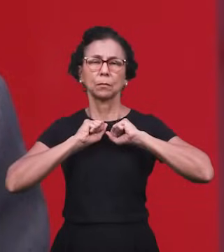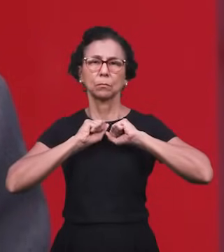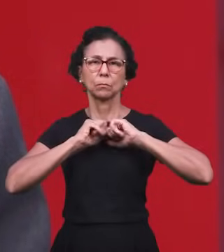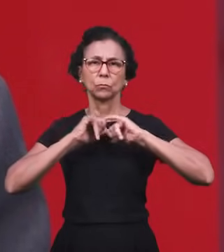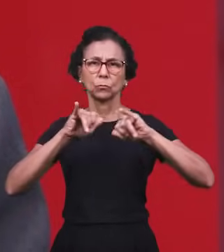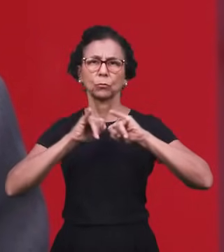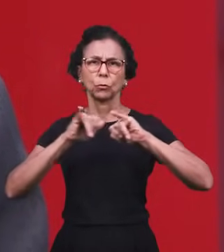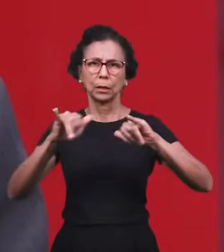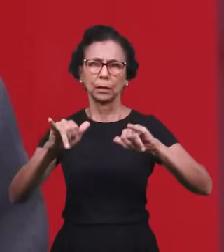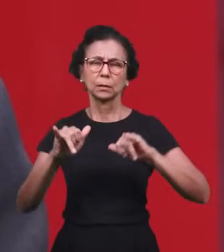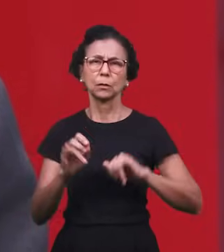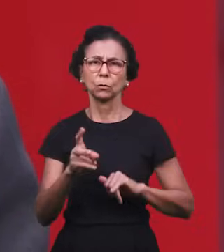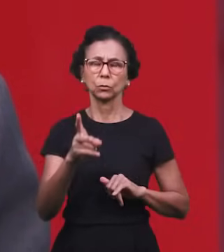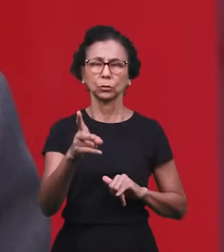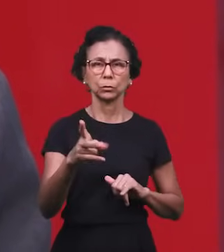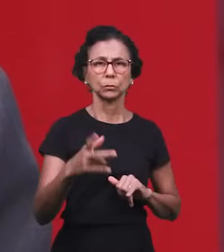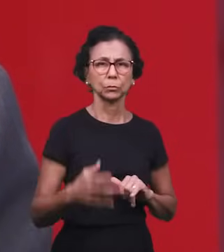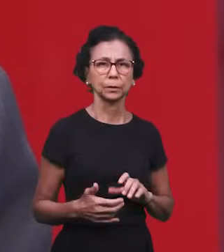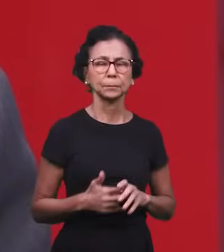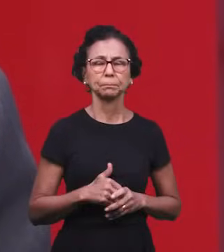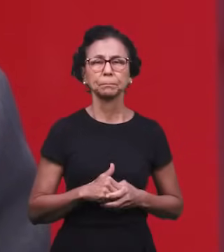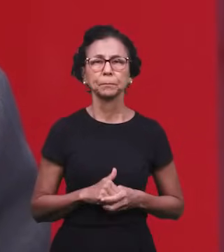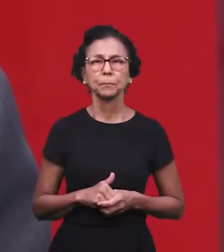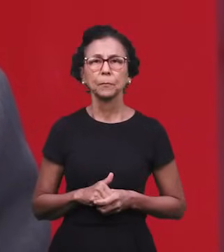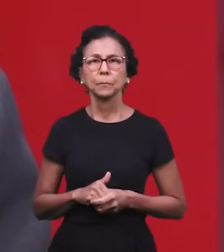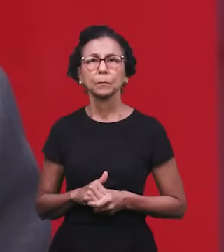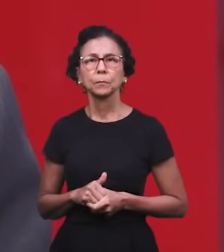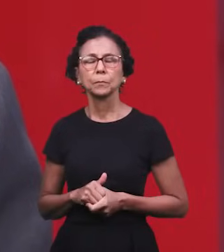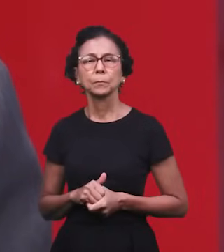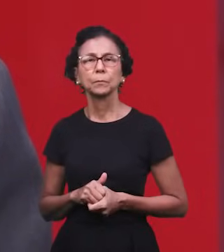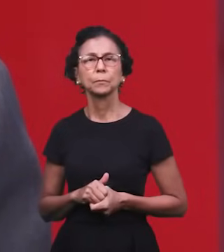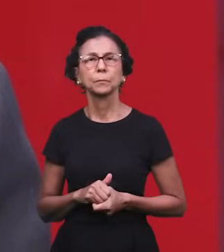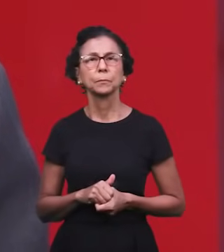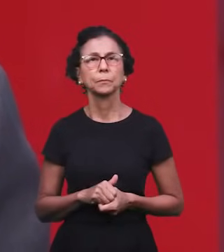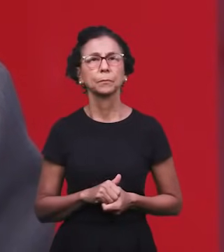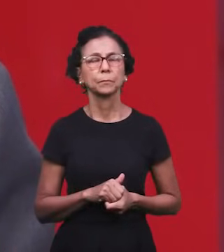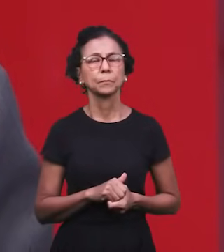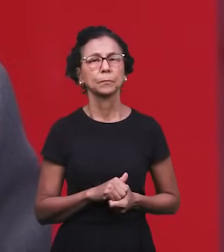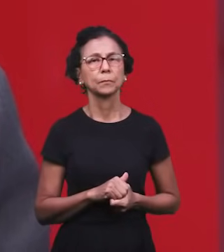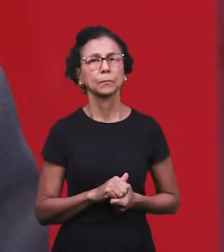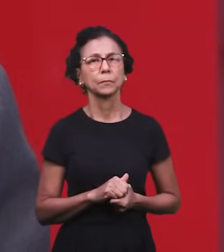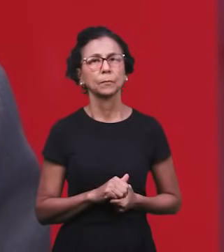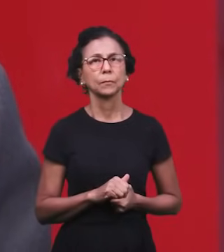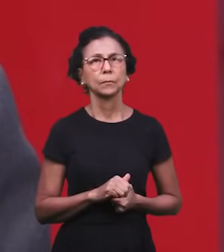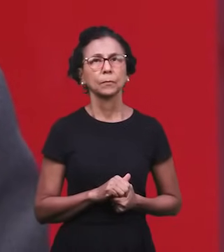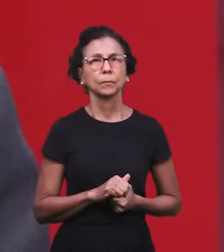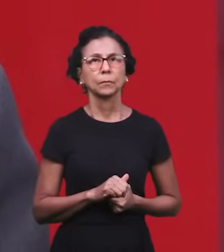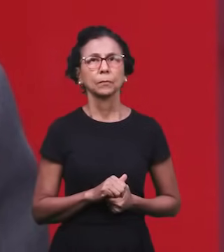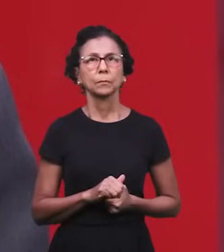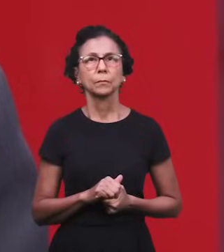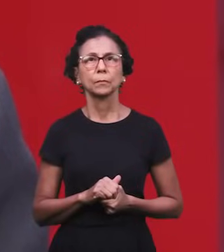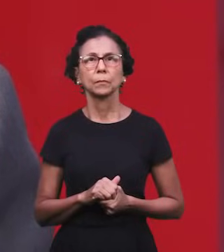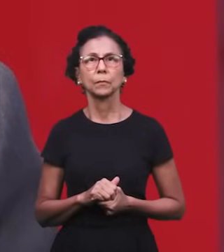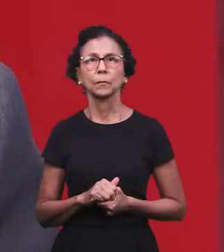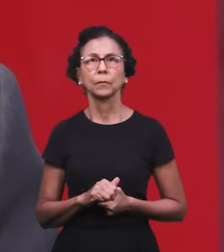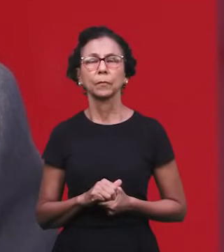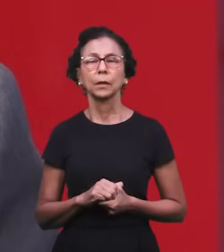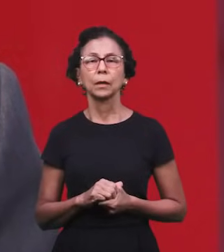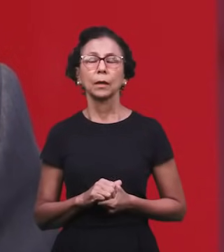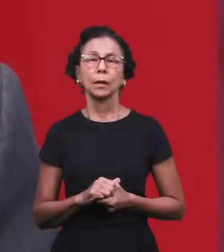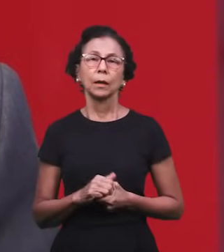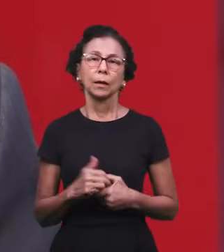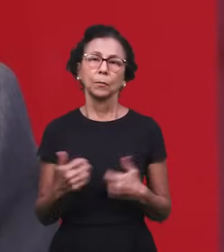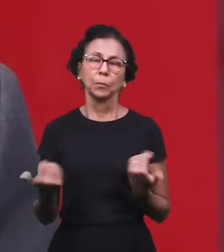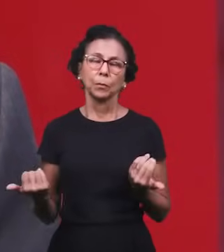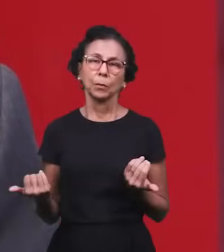né, durante o programa, mas o nascimento de Jesus, que é o Natal,